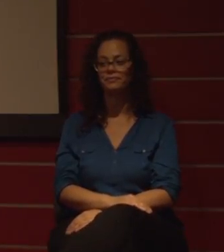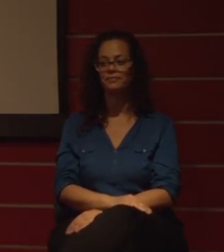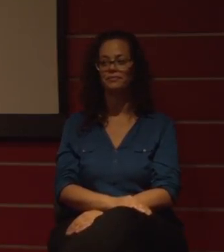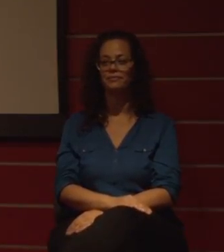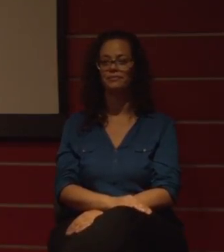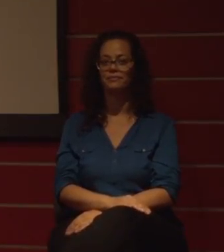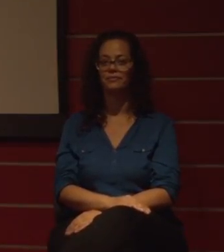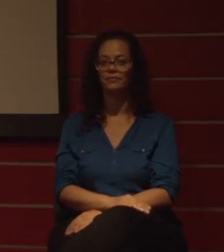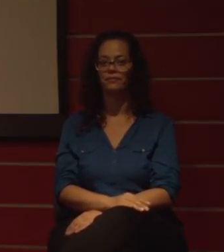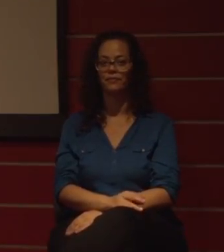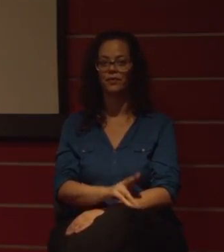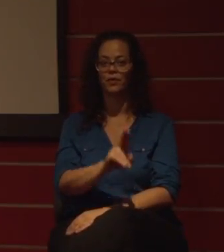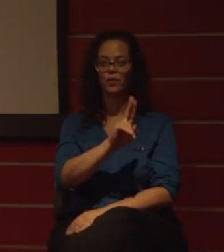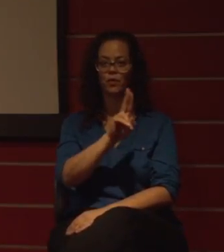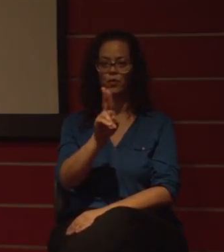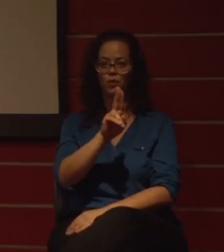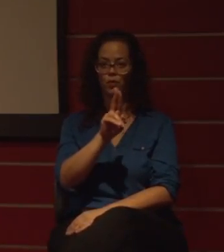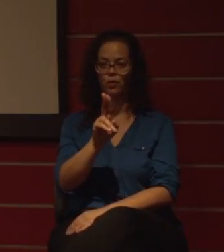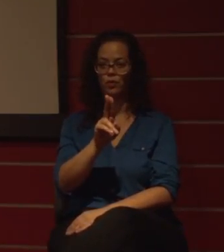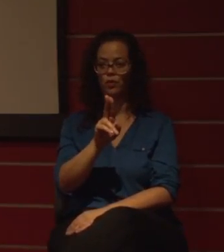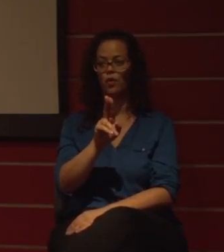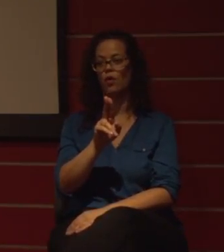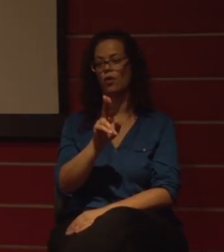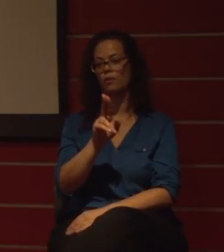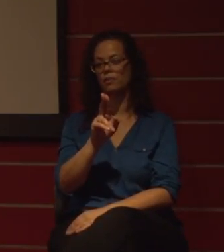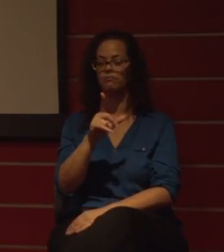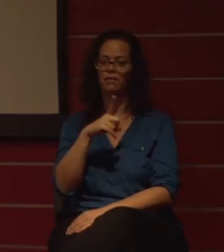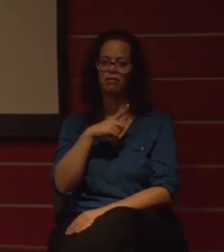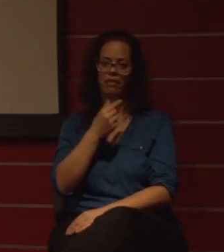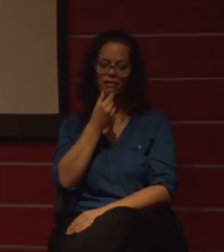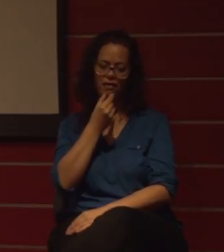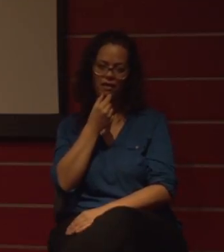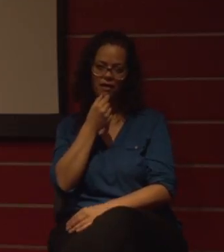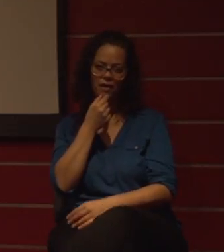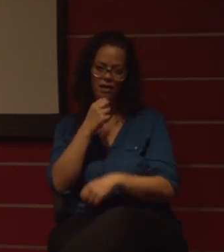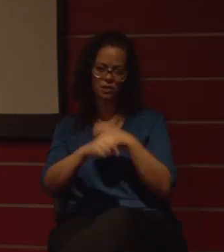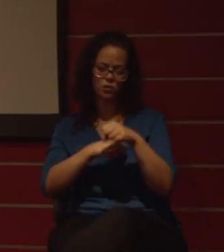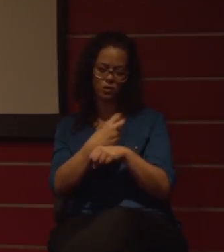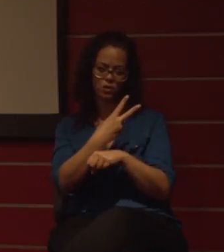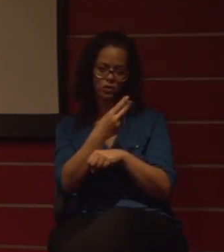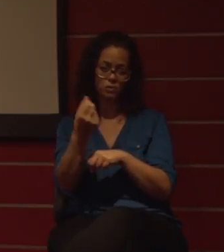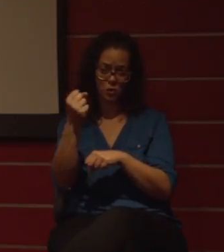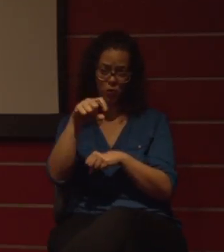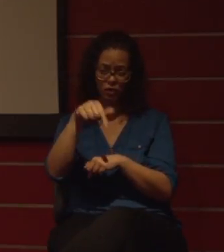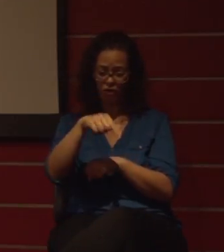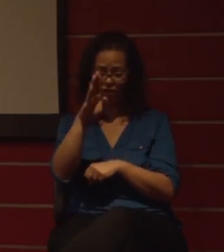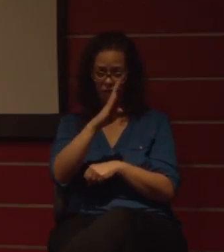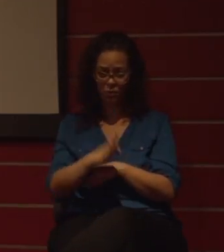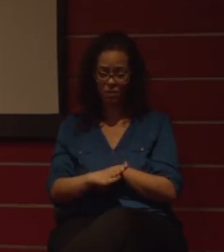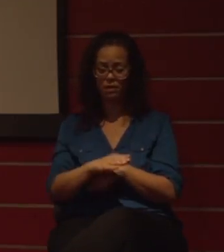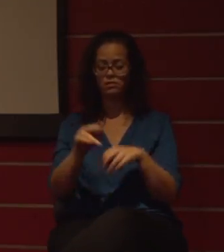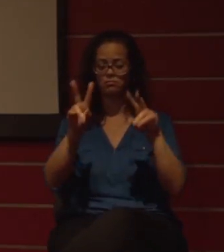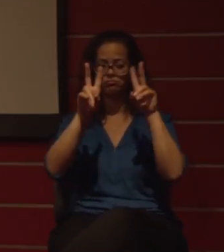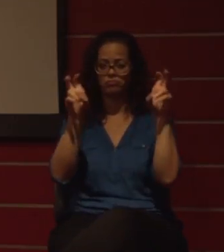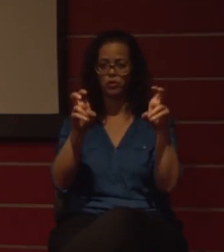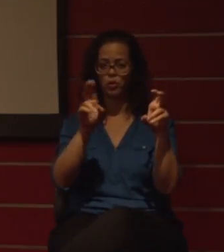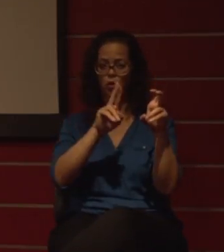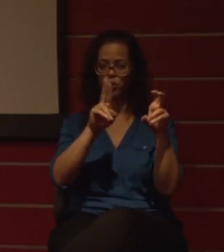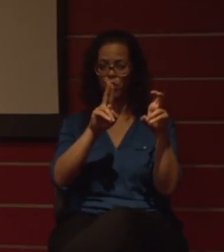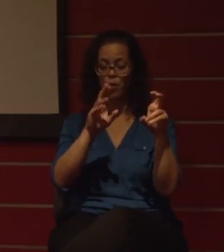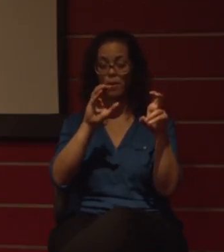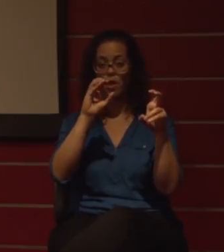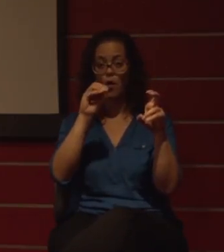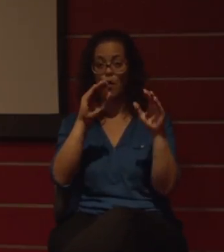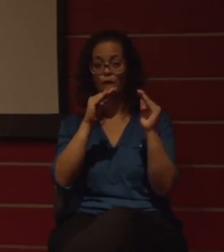o nome o nome original dele lakeville terce de 2008 no Brasil entrou como vizinho né e é um filme